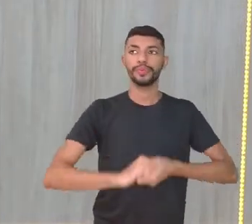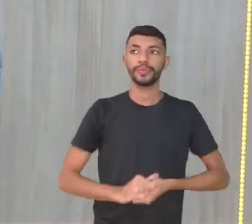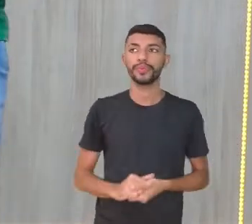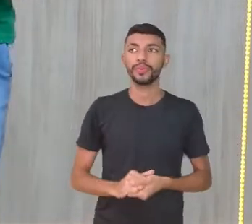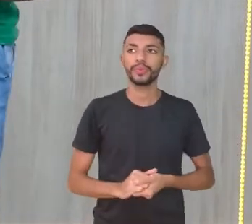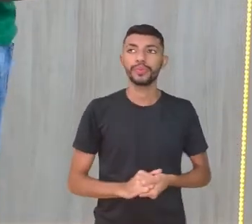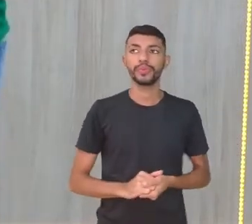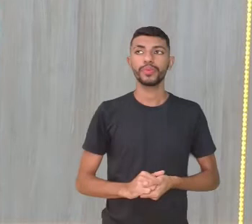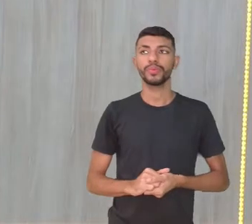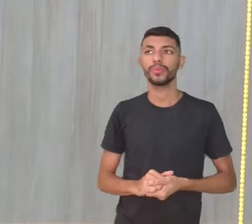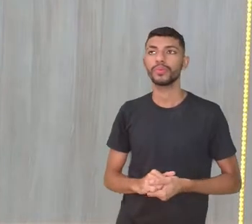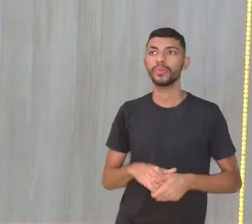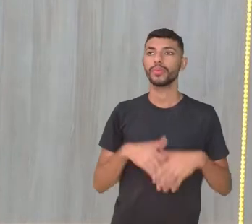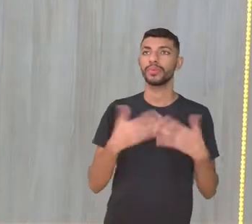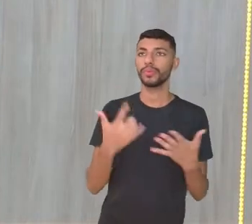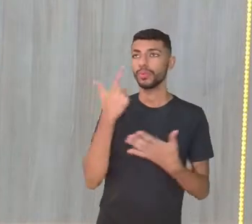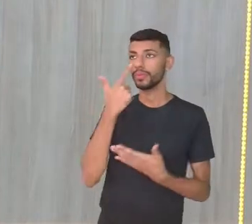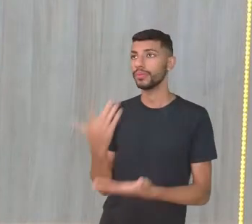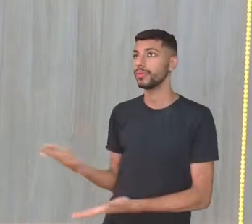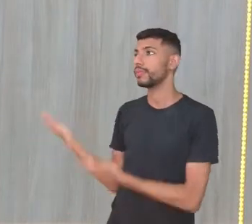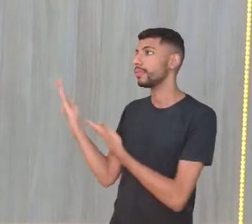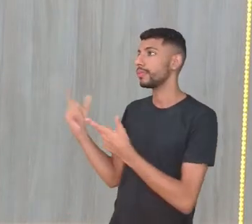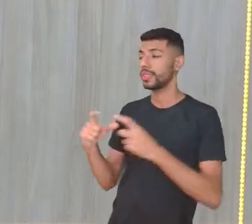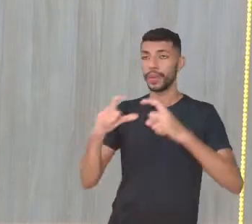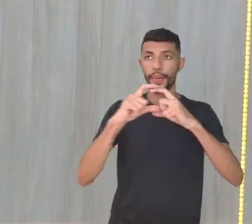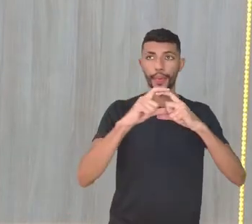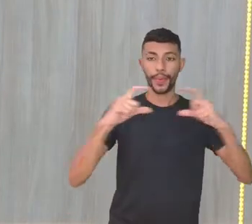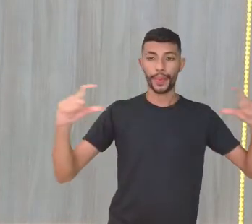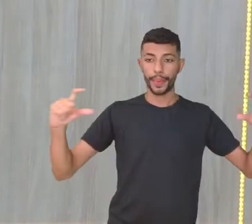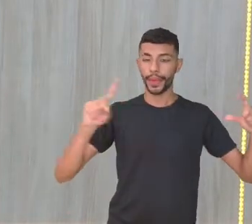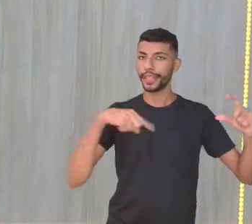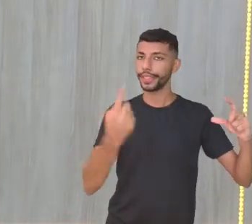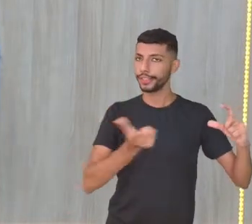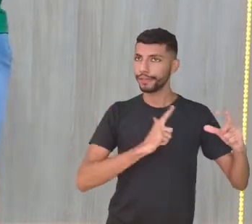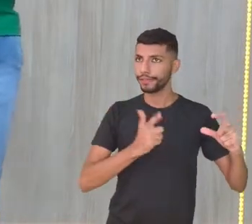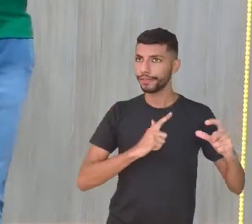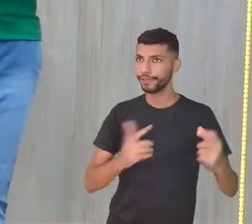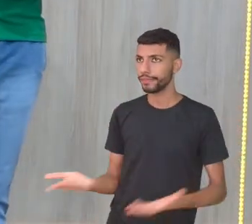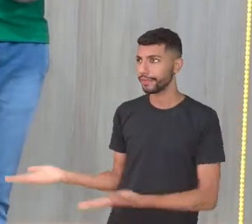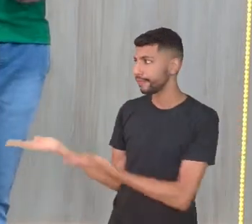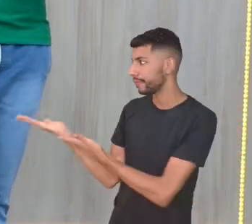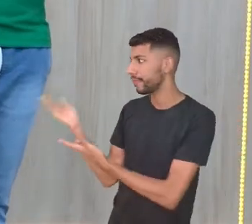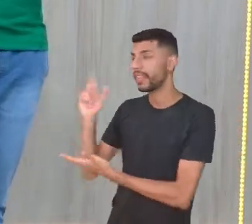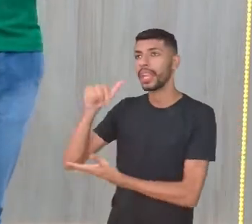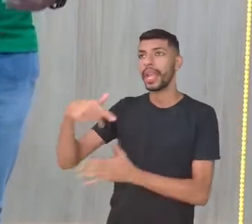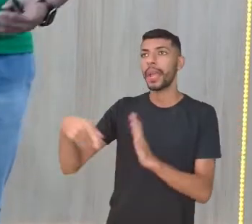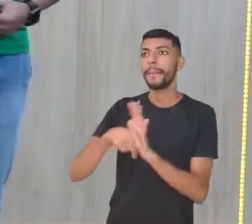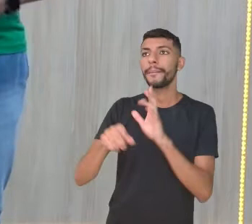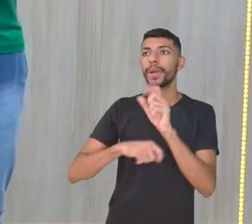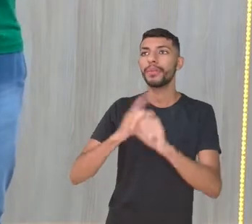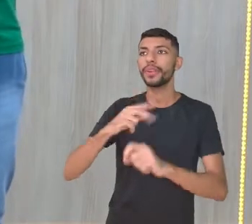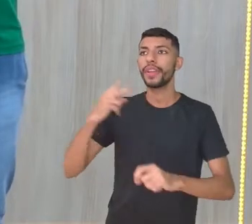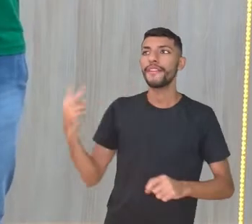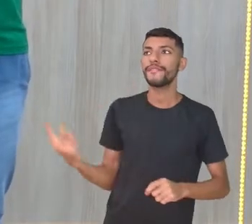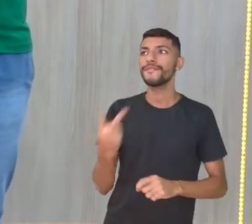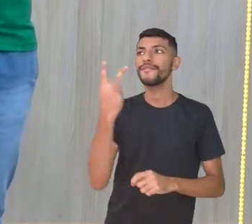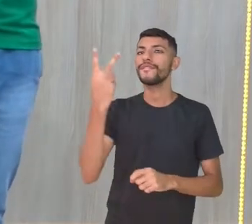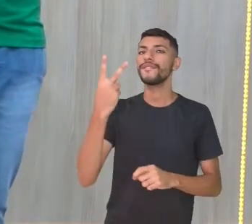soda. Então, essa expressão que a gente tem aqui, ó, é uma expressão que ela é válida